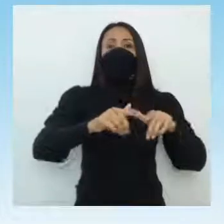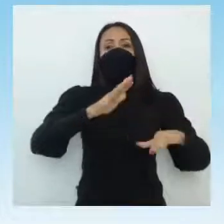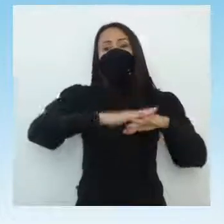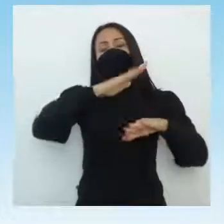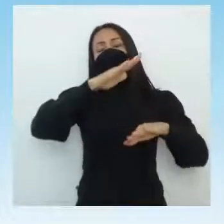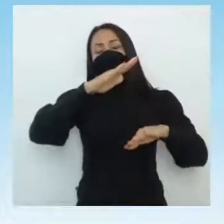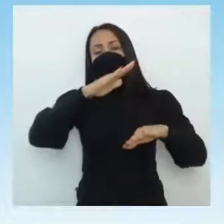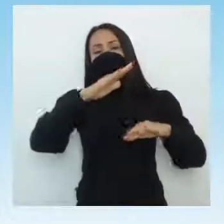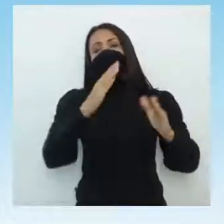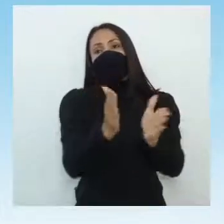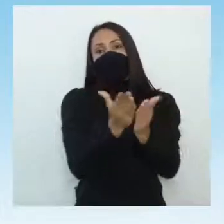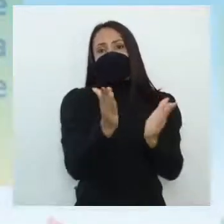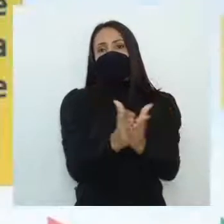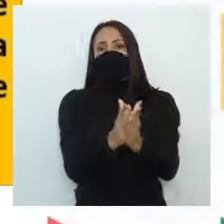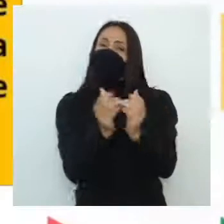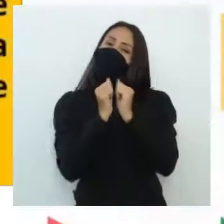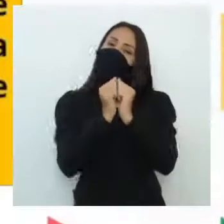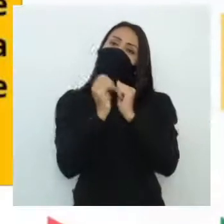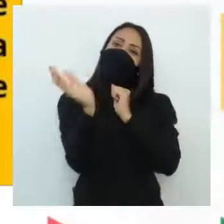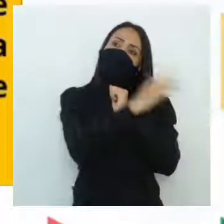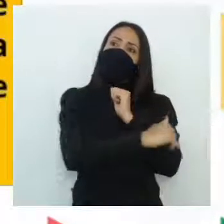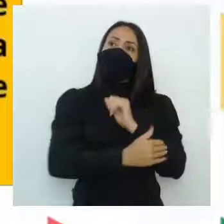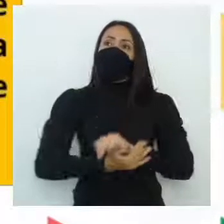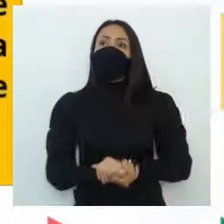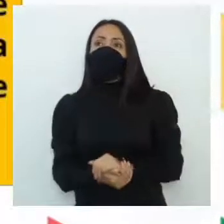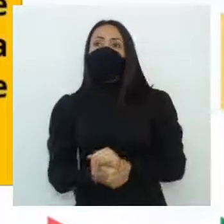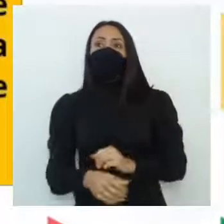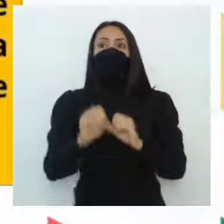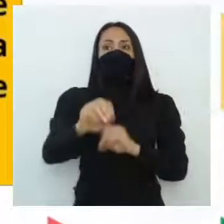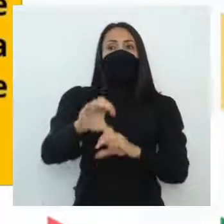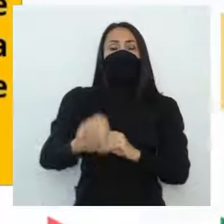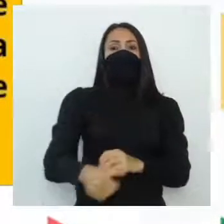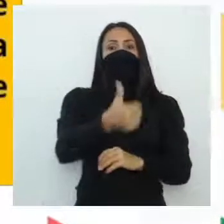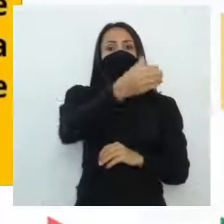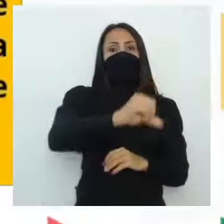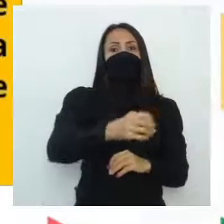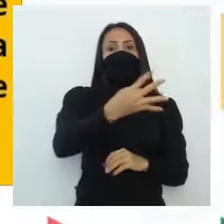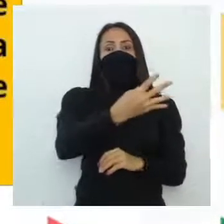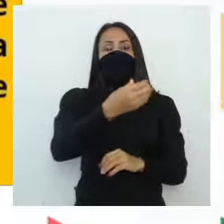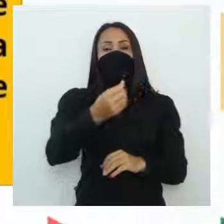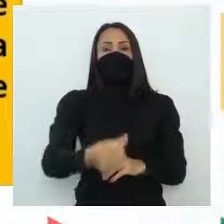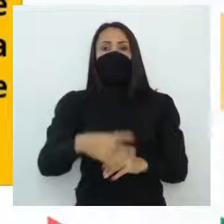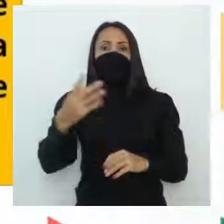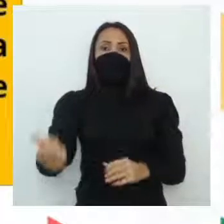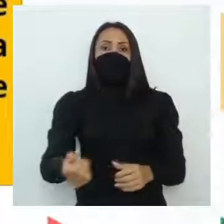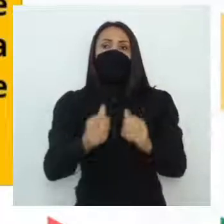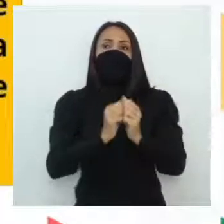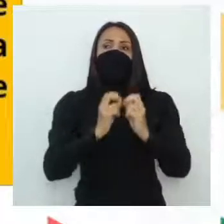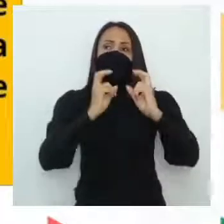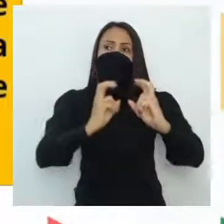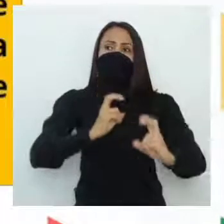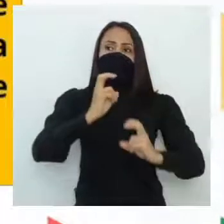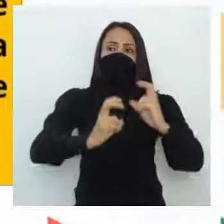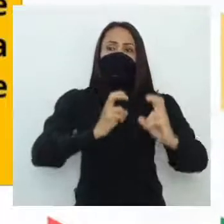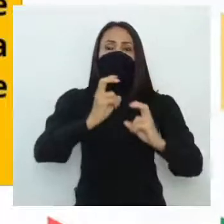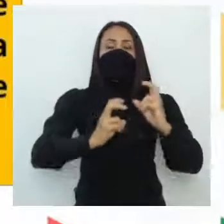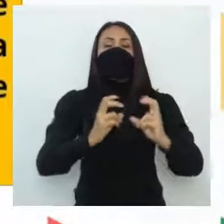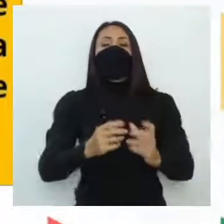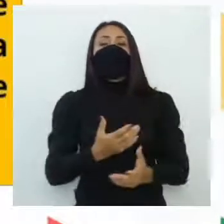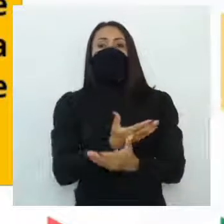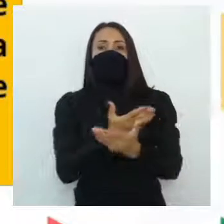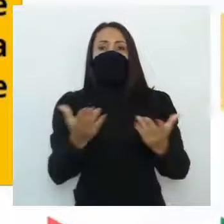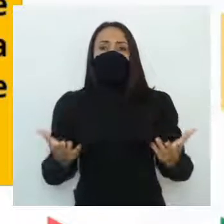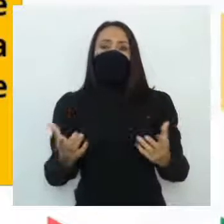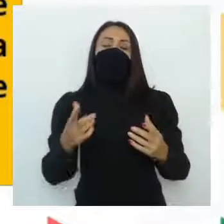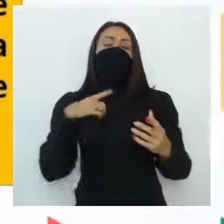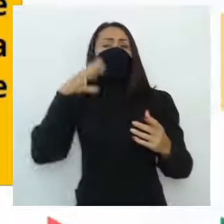empobrecidos. Acompanhem comigo. Em setembro de 46, durante uma viagem de trem, ouvi um chamado interior que a fez